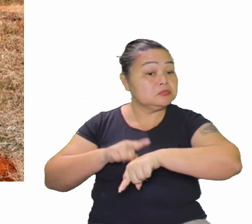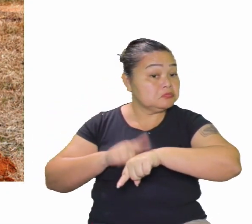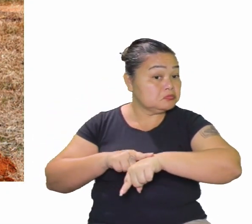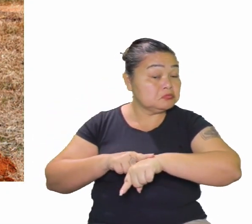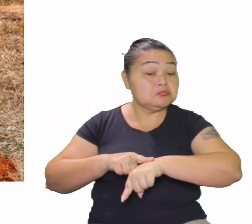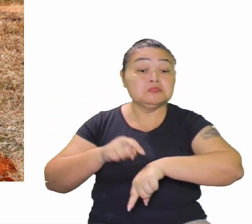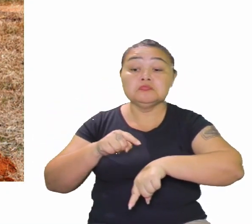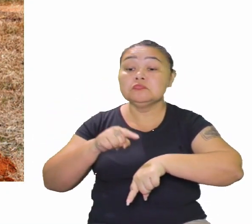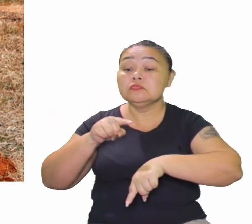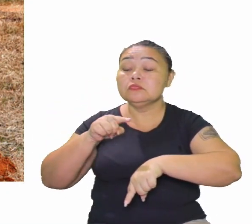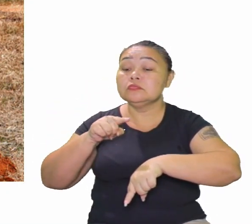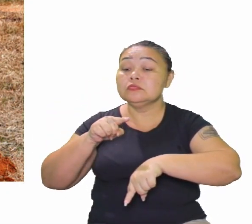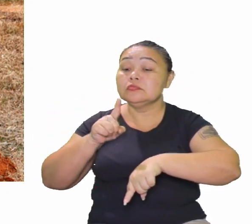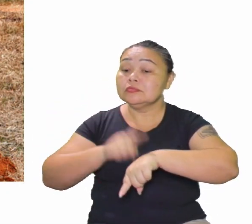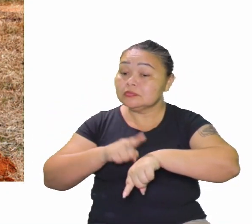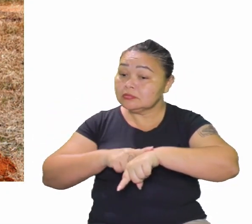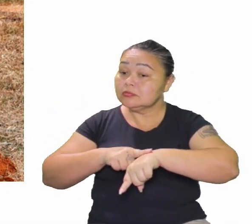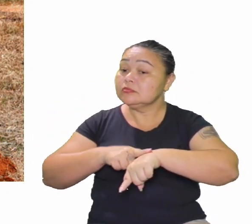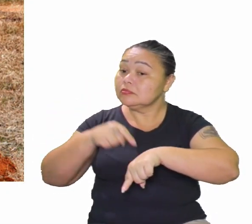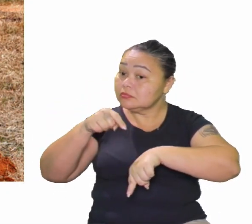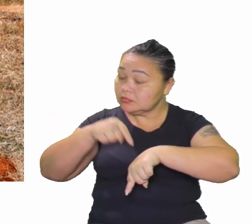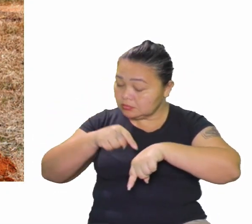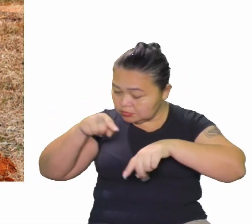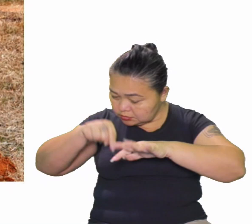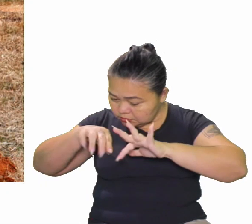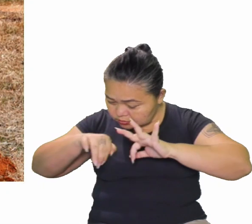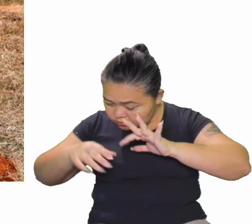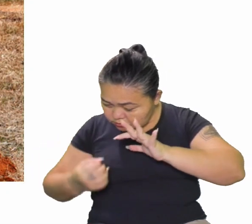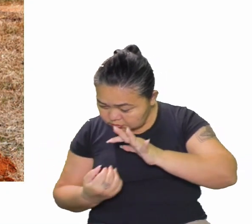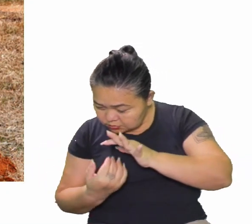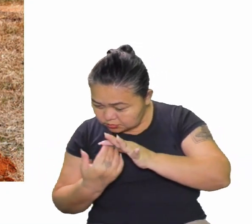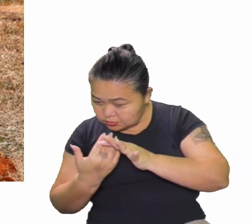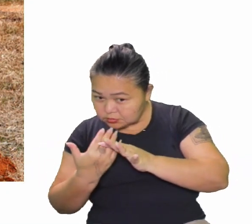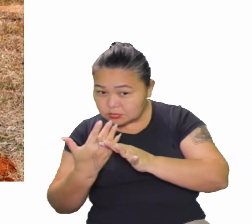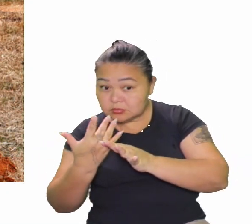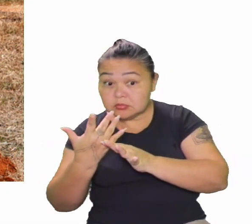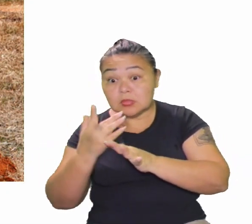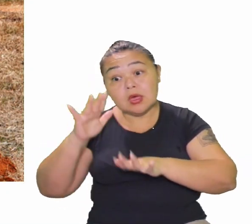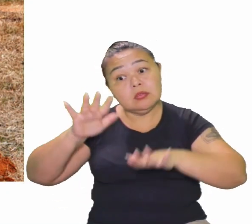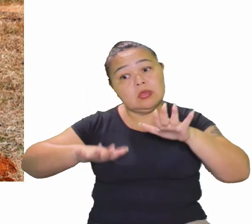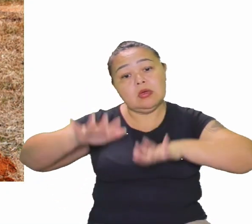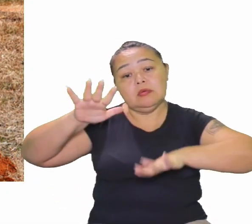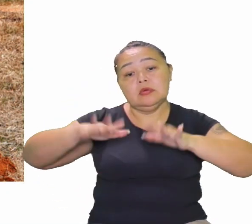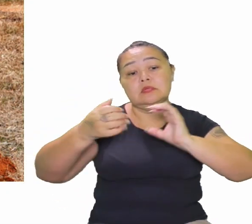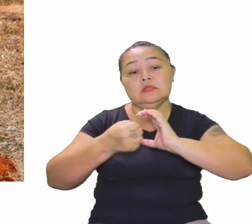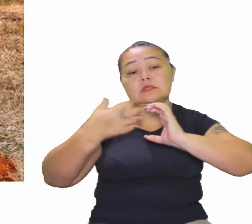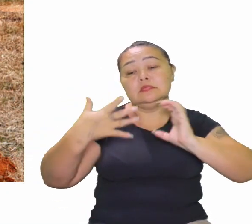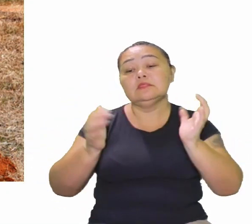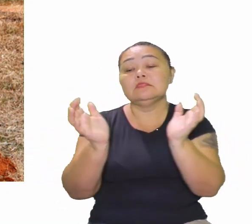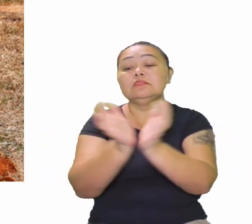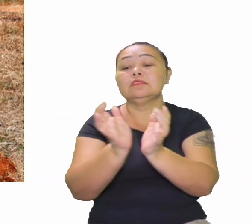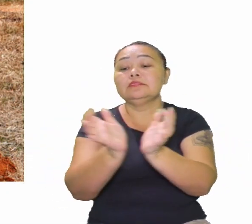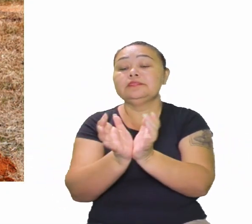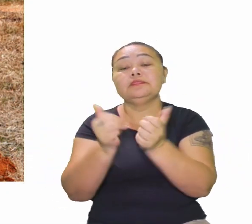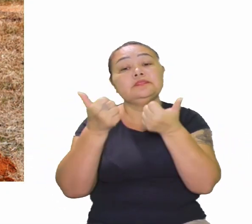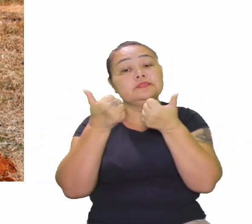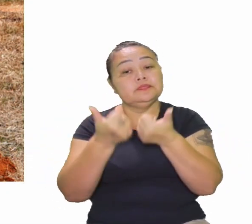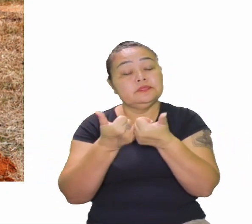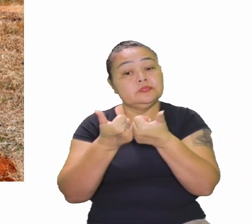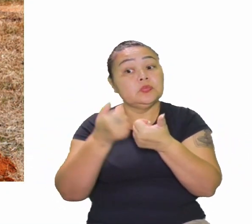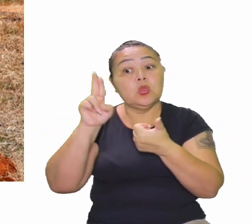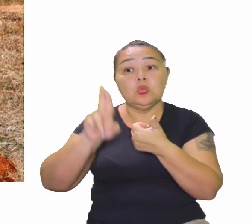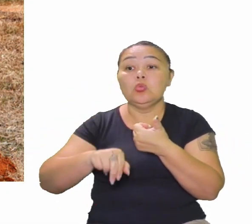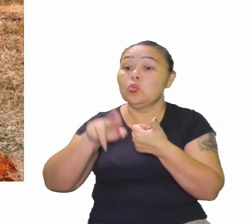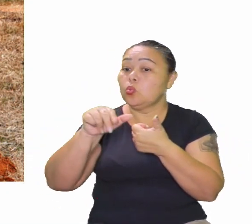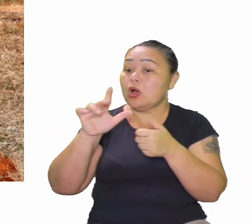ou no mesmo momento do plantio do componente arbóreo, dependendo das características das espécies, tá bom? Nunca